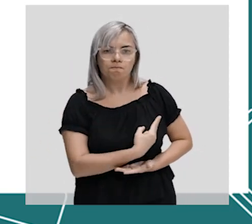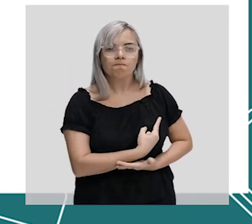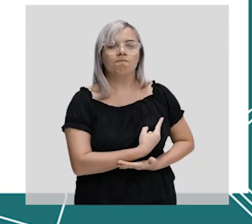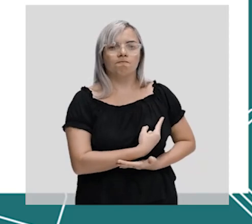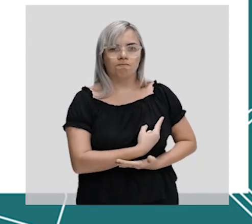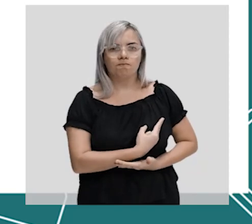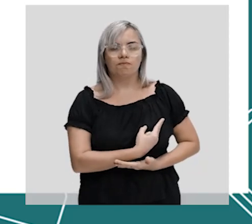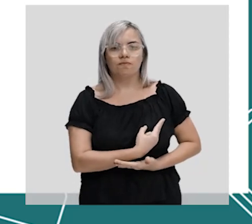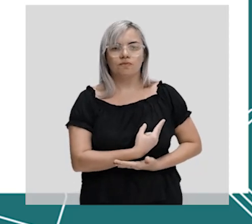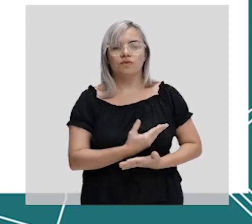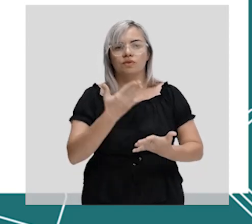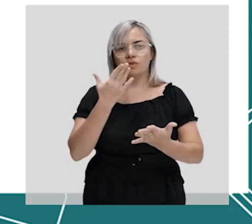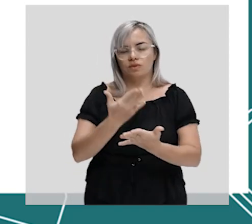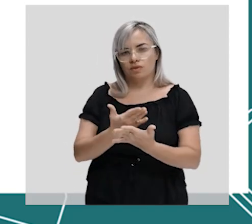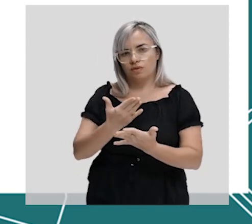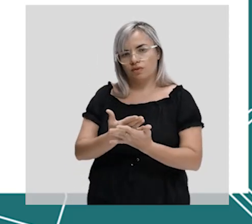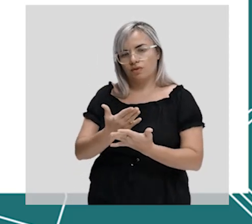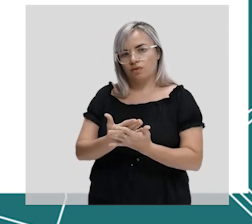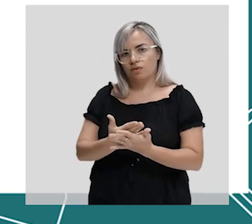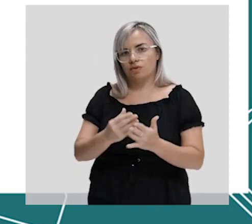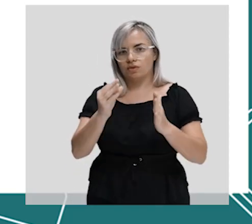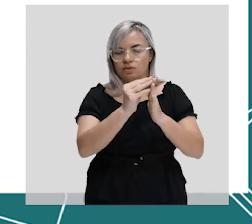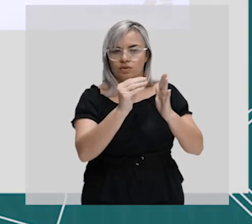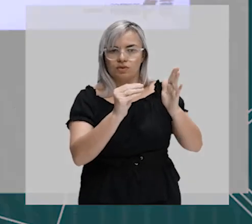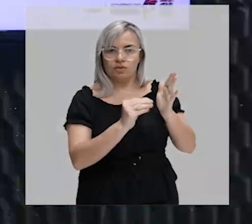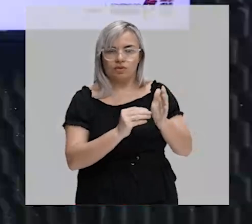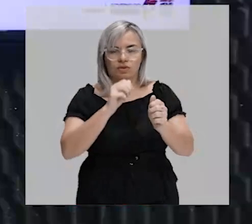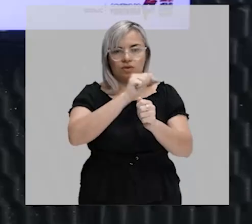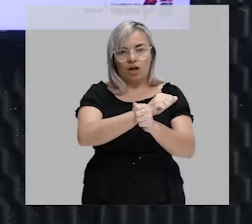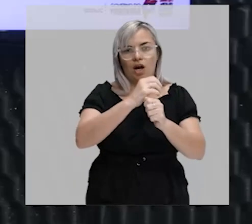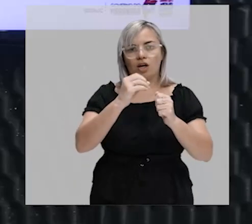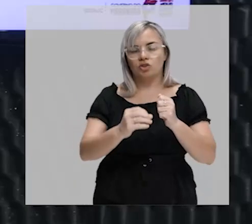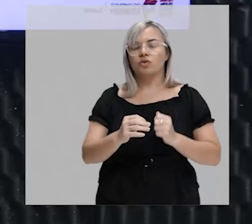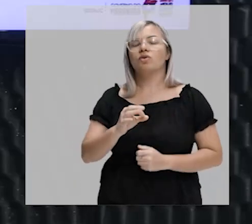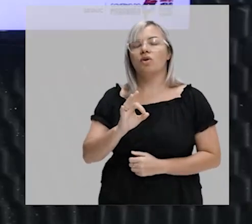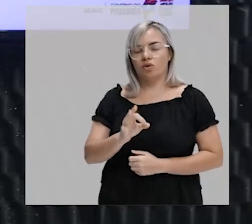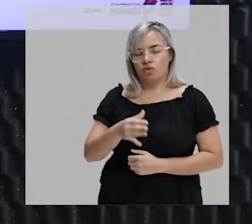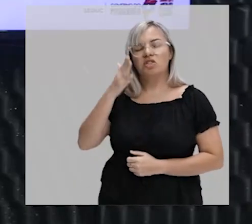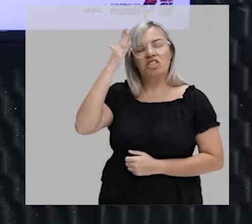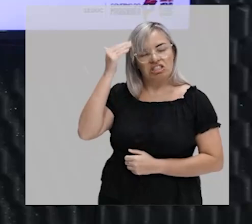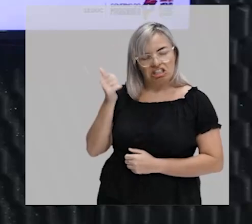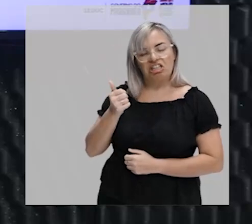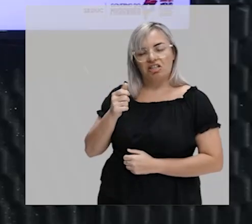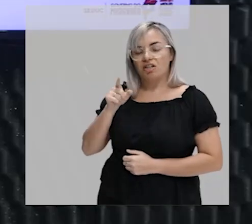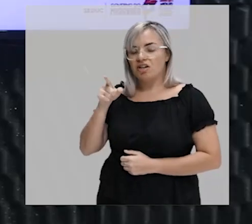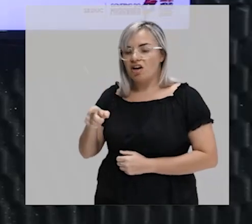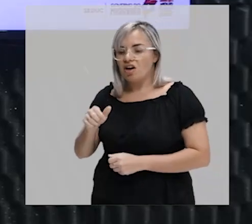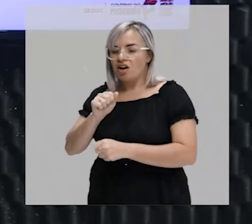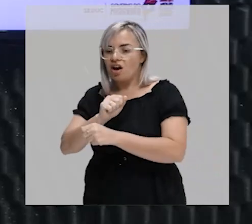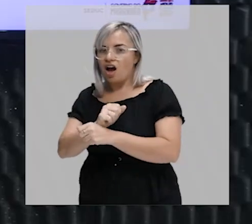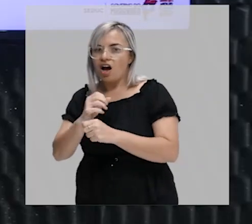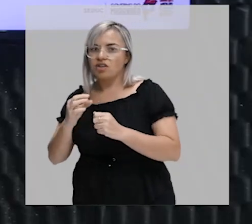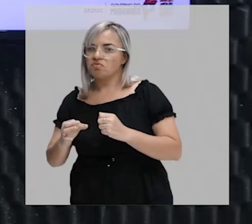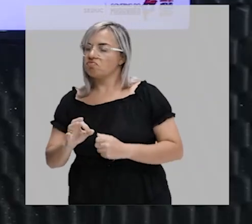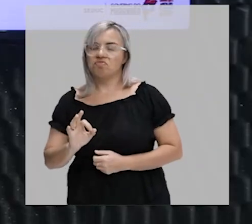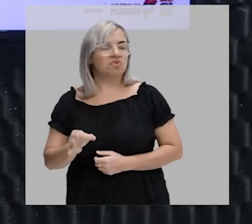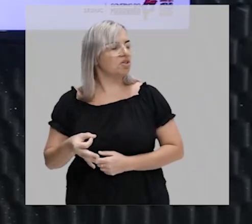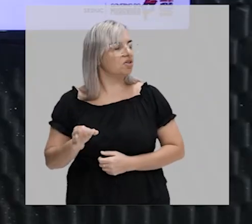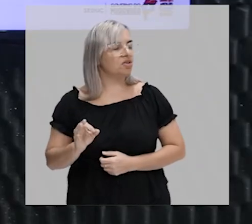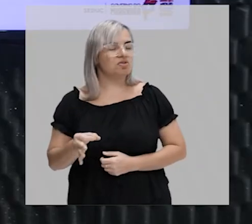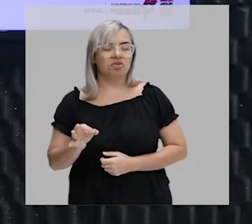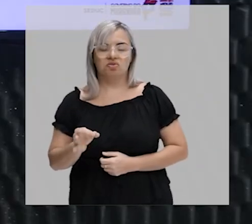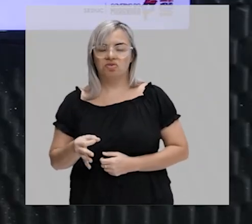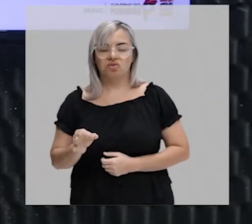trabalhamos nessa aula de hoje artigos definidos e indefinidos. Esses artigos definidos e